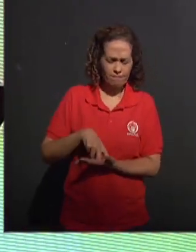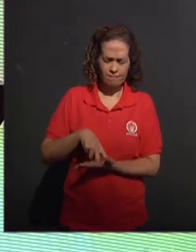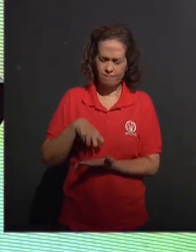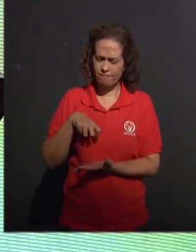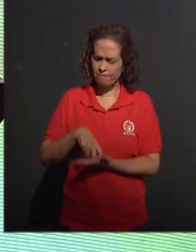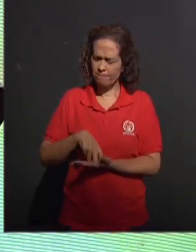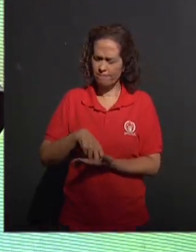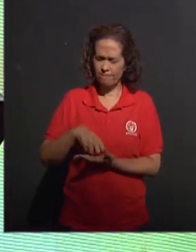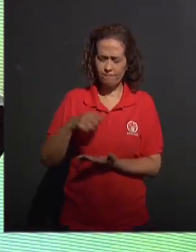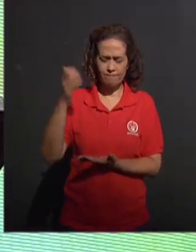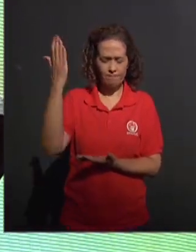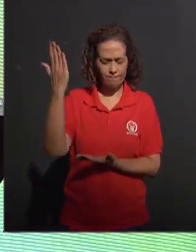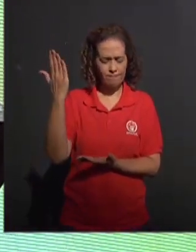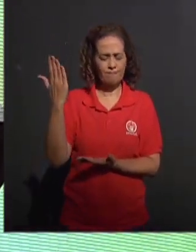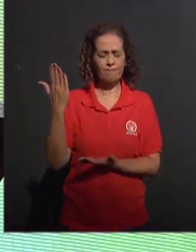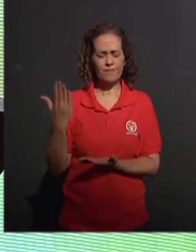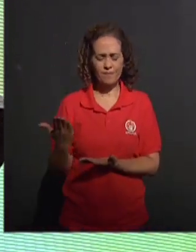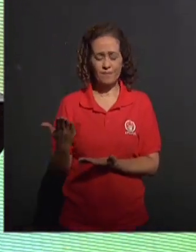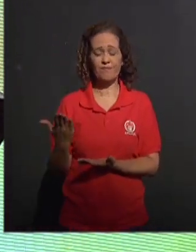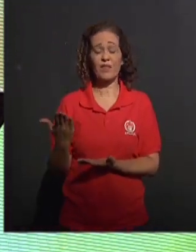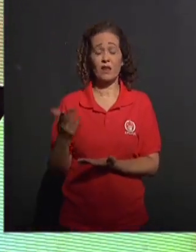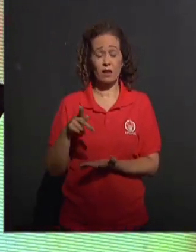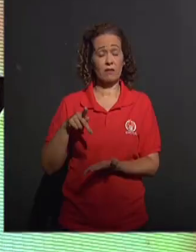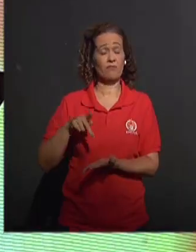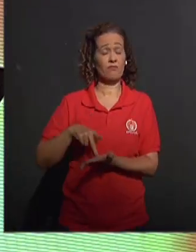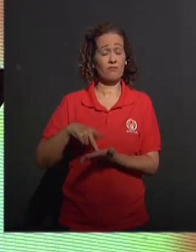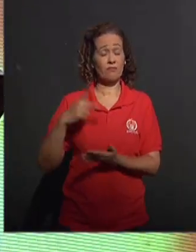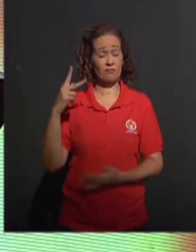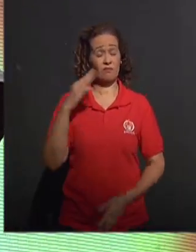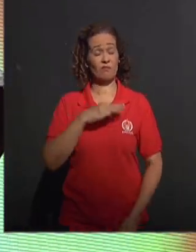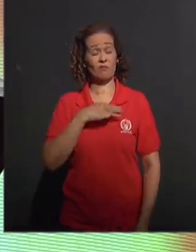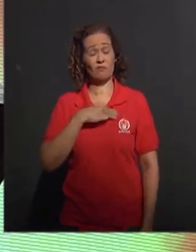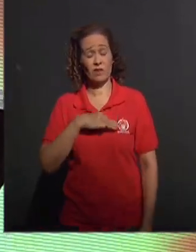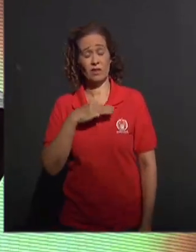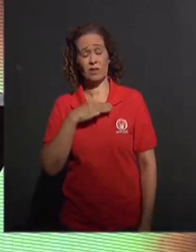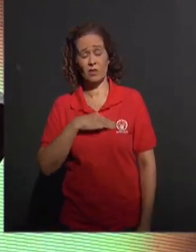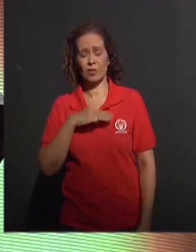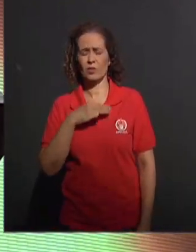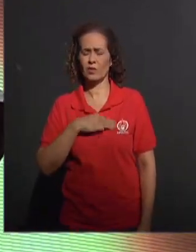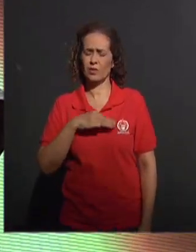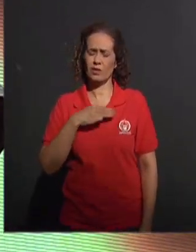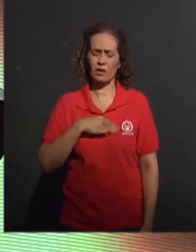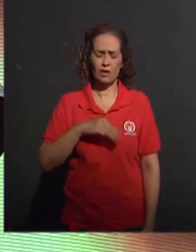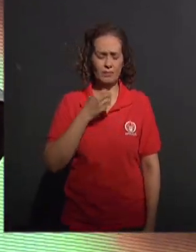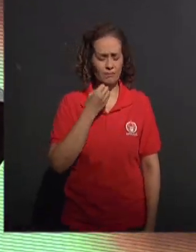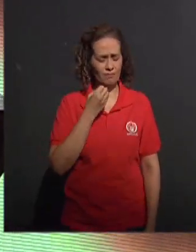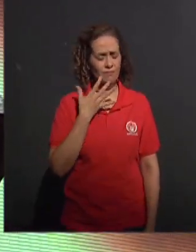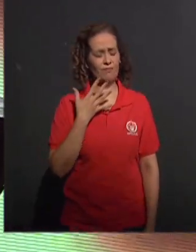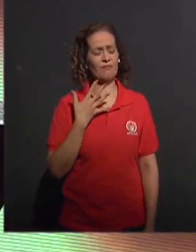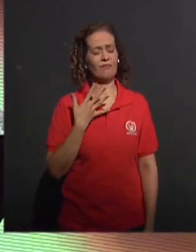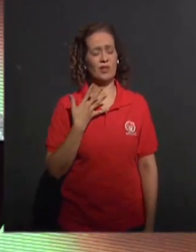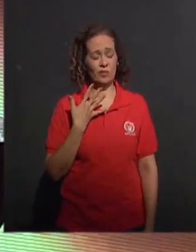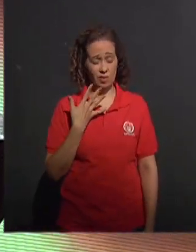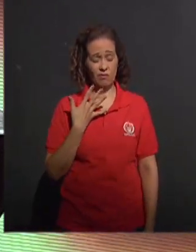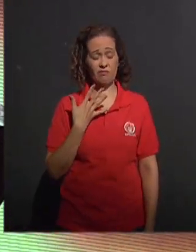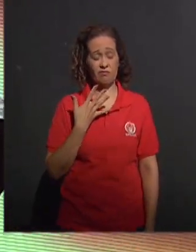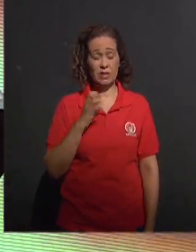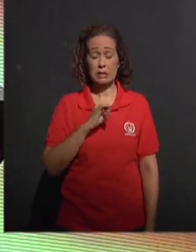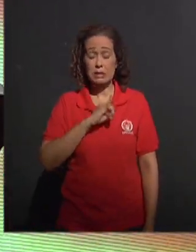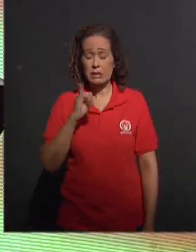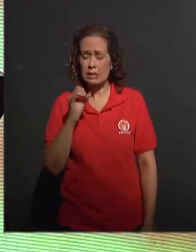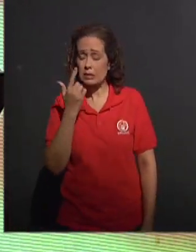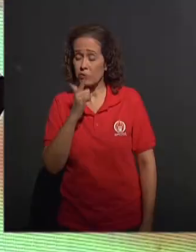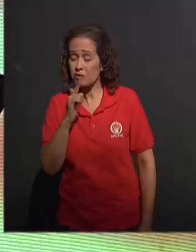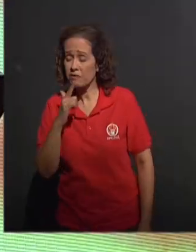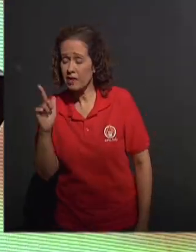Ah, se não fossem as tuas misericórdias, Senhor, há muito já teríamos sido consumidos,